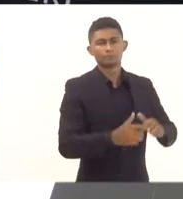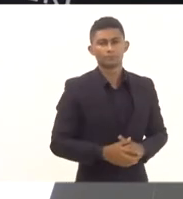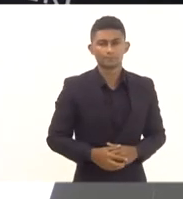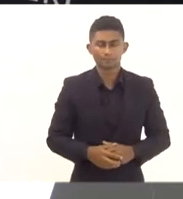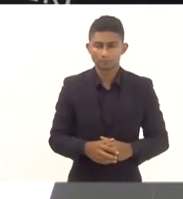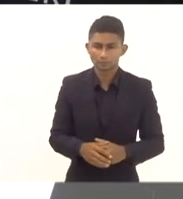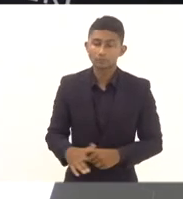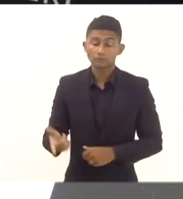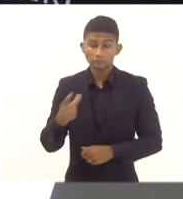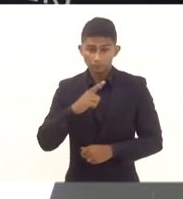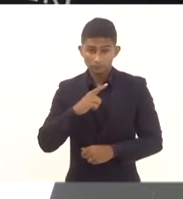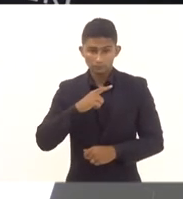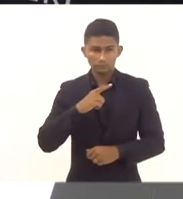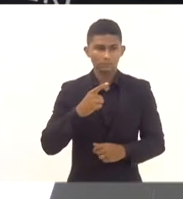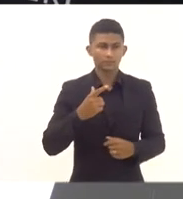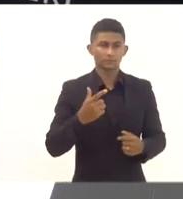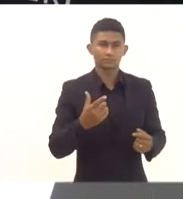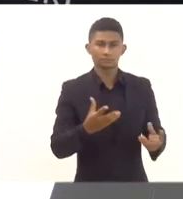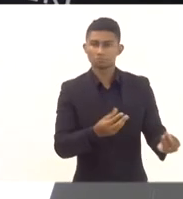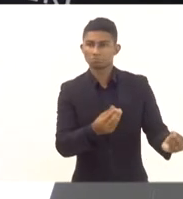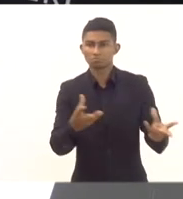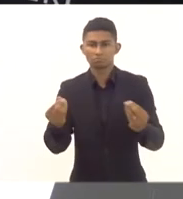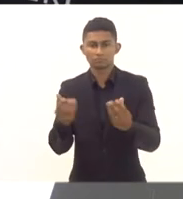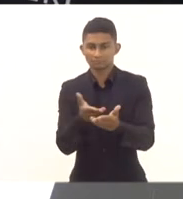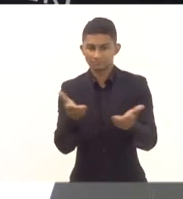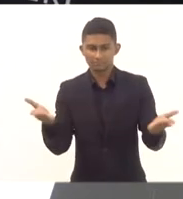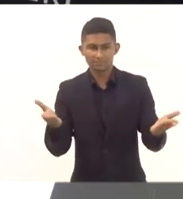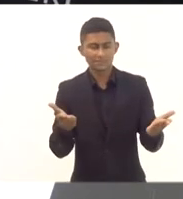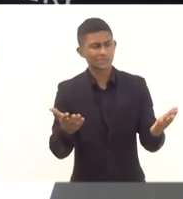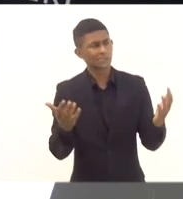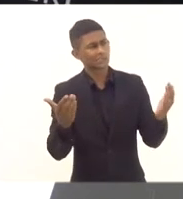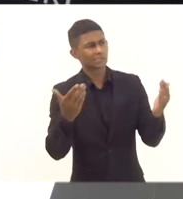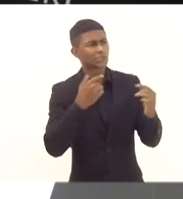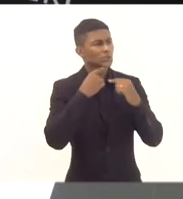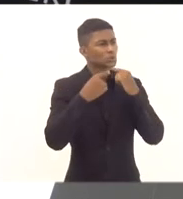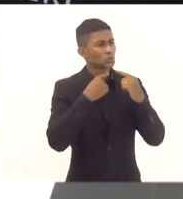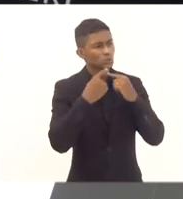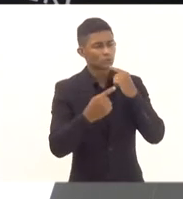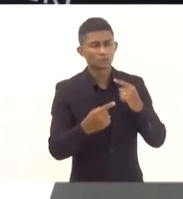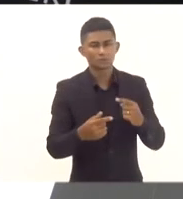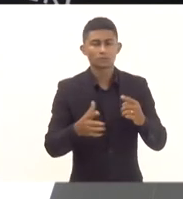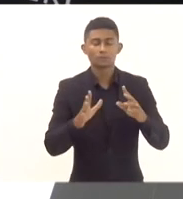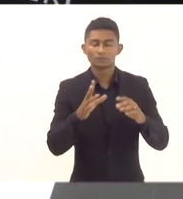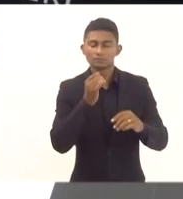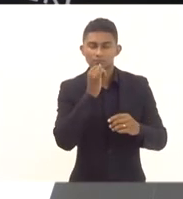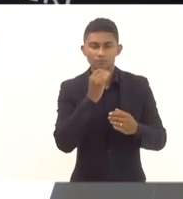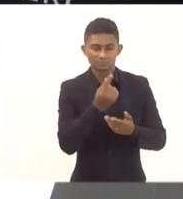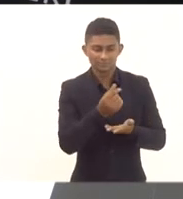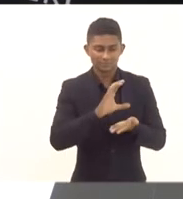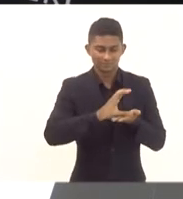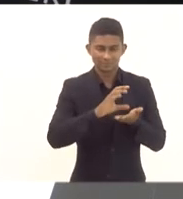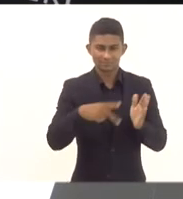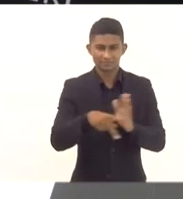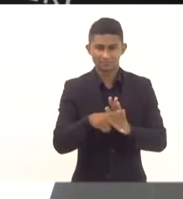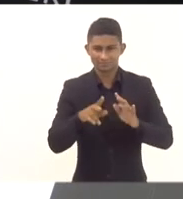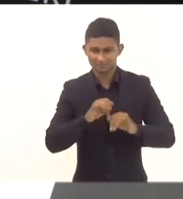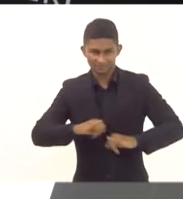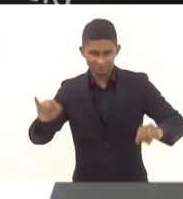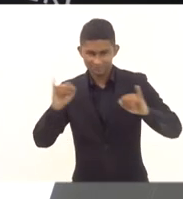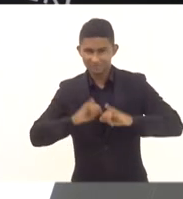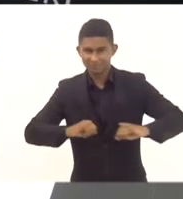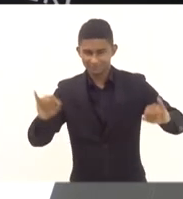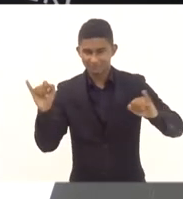existia muita dúvida mais através da questão da publicidade através do